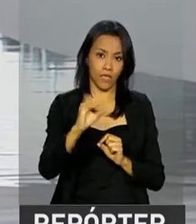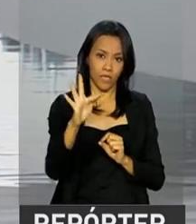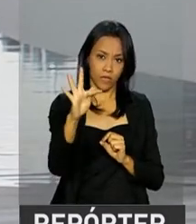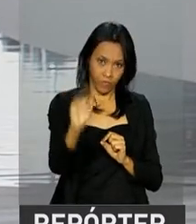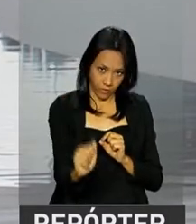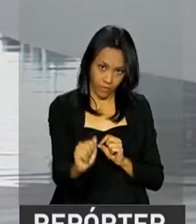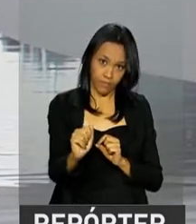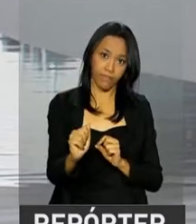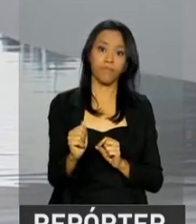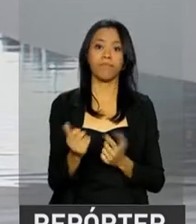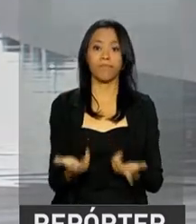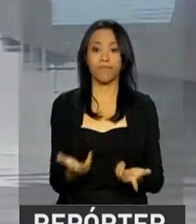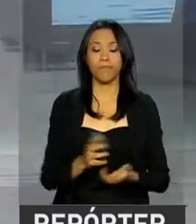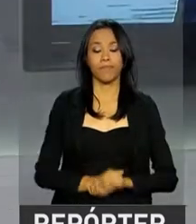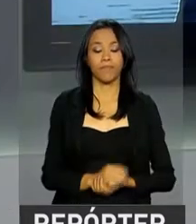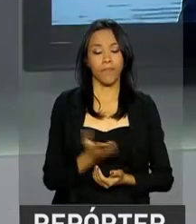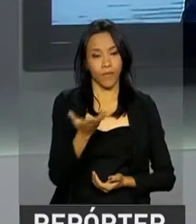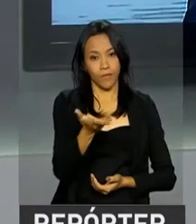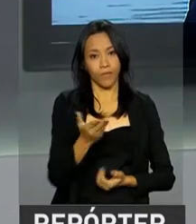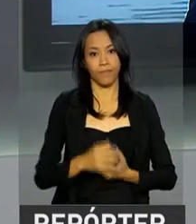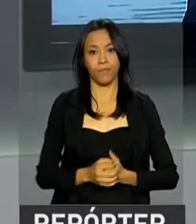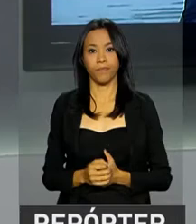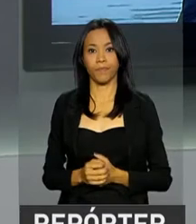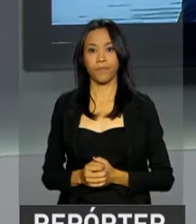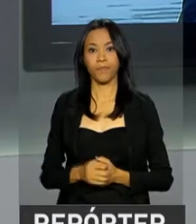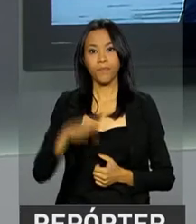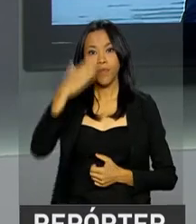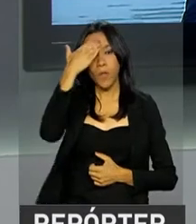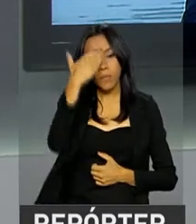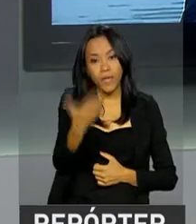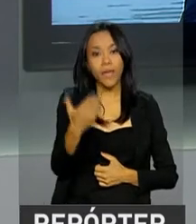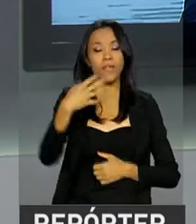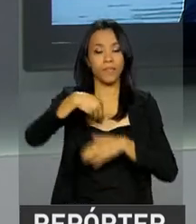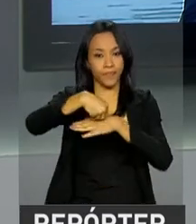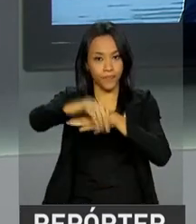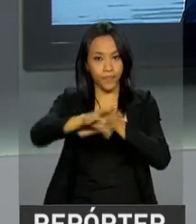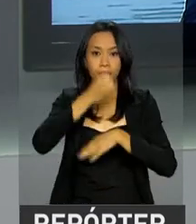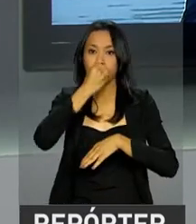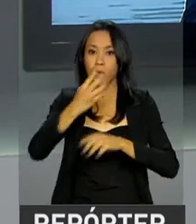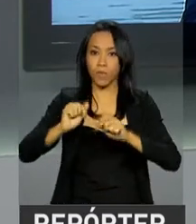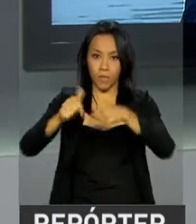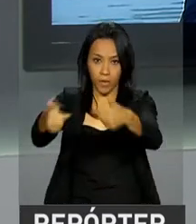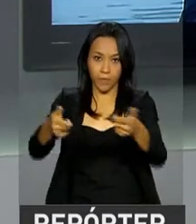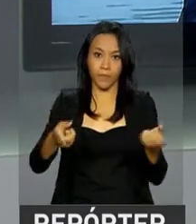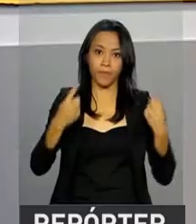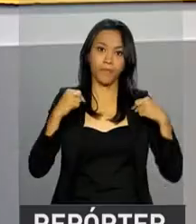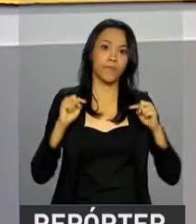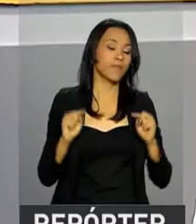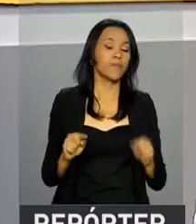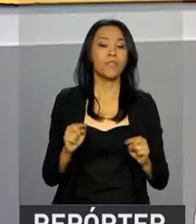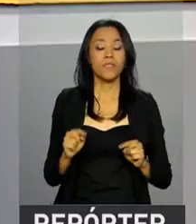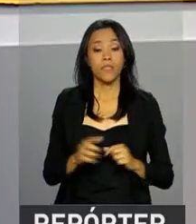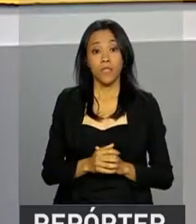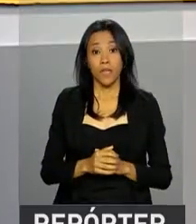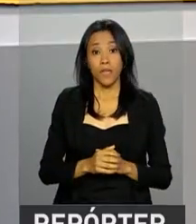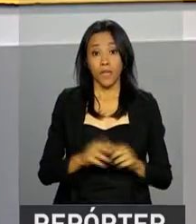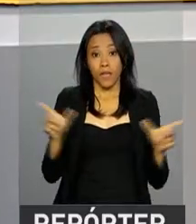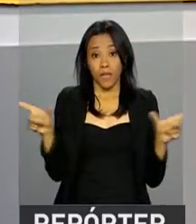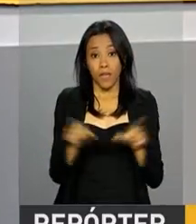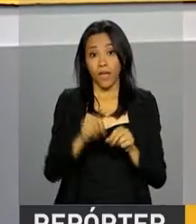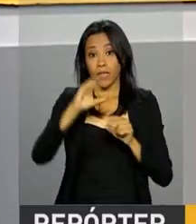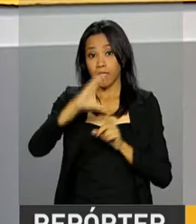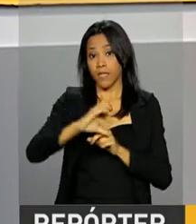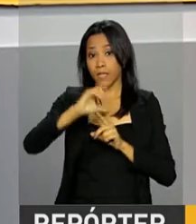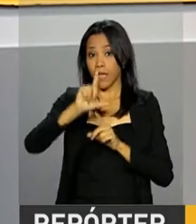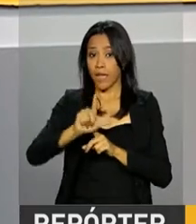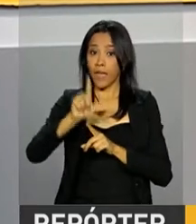dos clientes. Thaís, é contigo. Obrigada, Ney, pelas informações. Bom trabalho para você. A consolidação das